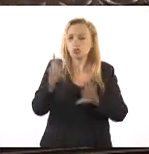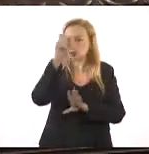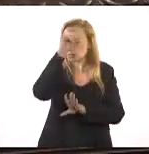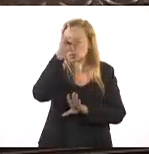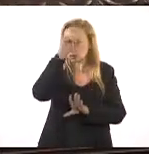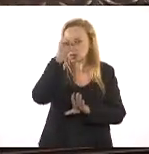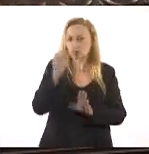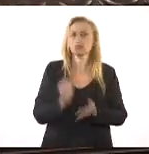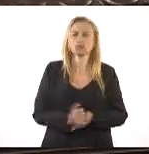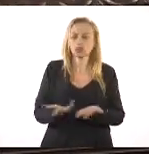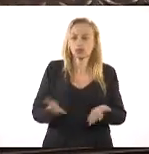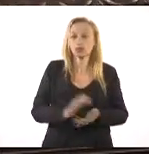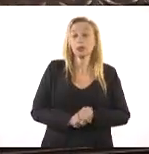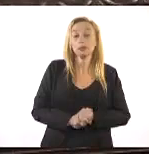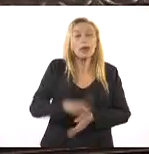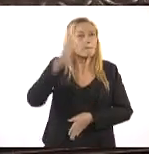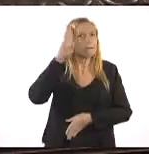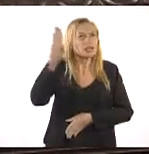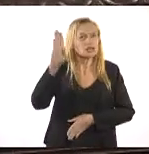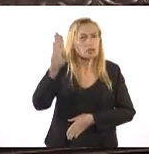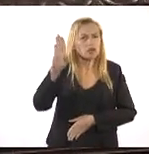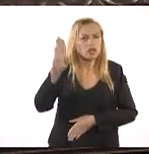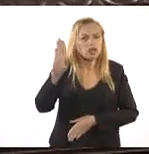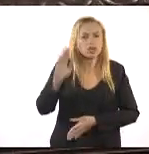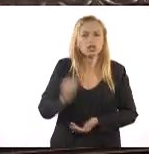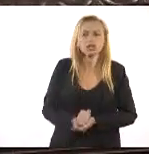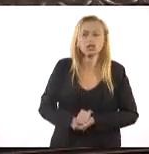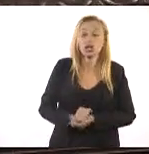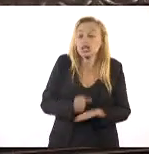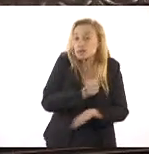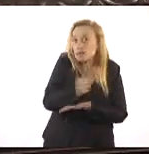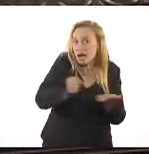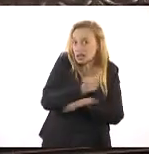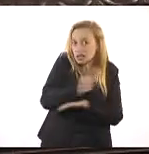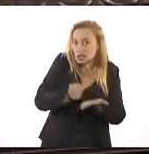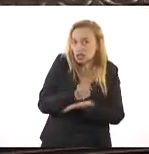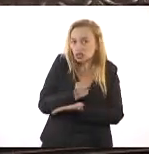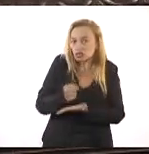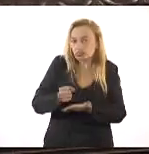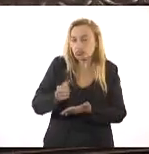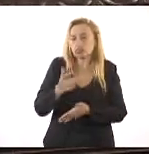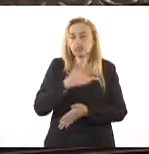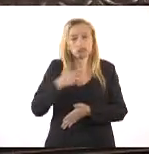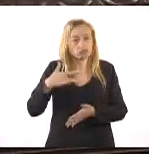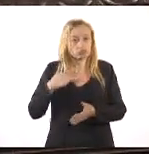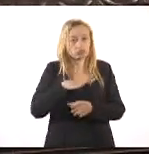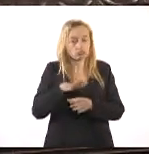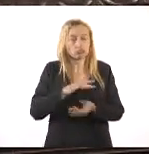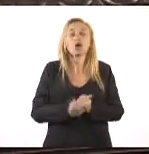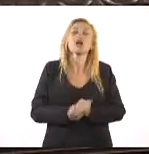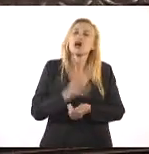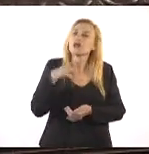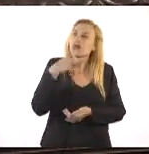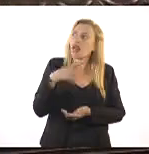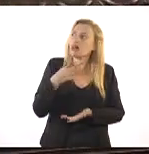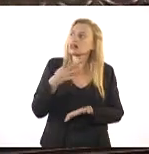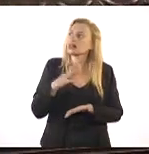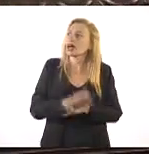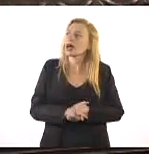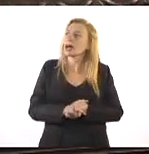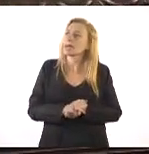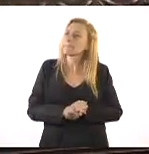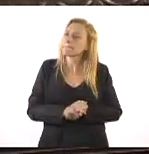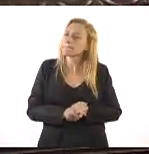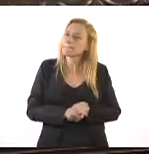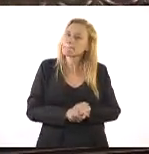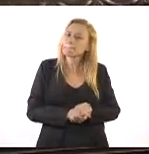saúde, principalmente as unidades básicas de saúde. Nós estávamos falando